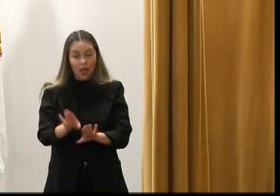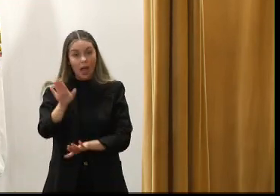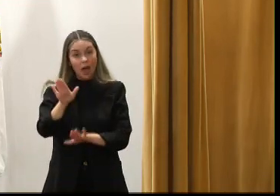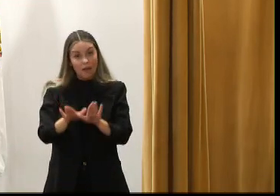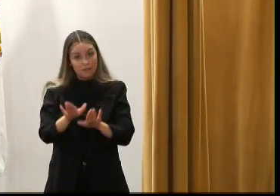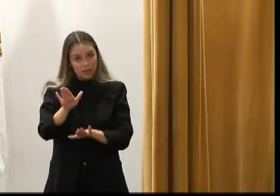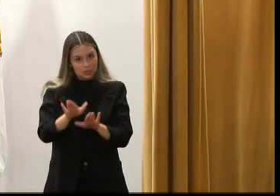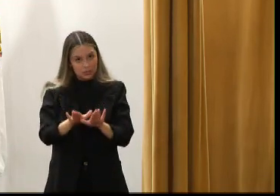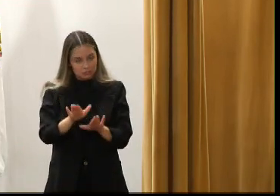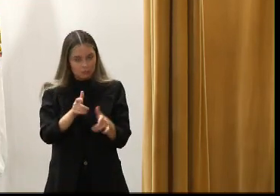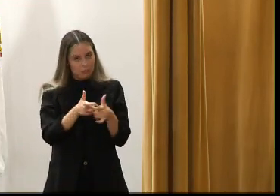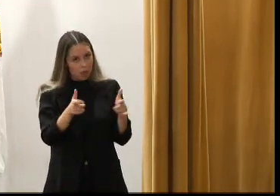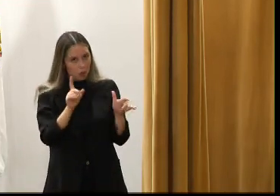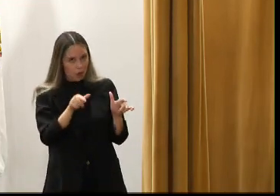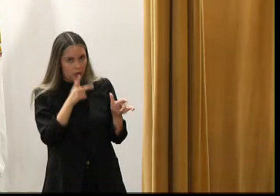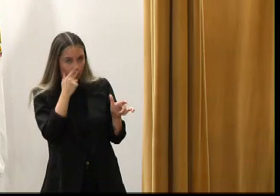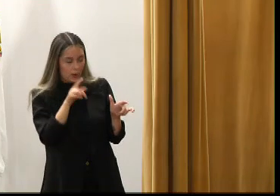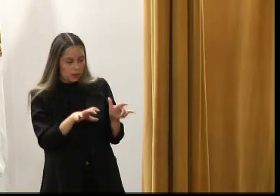na maior parte dos casos.